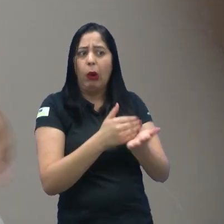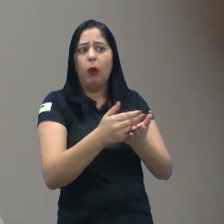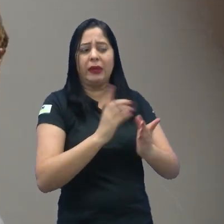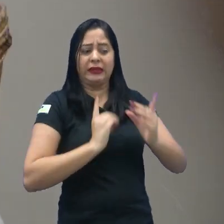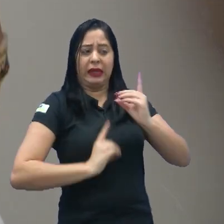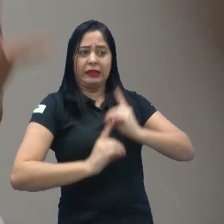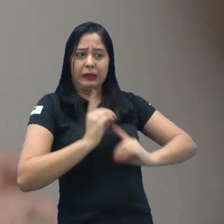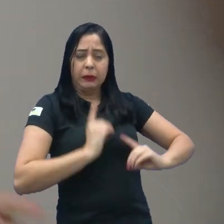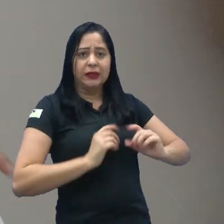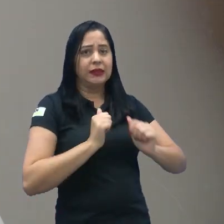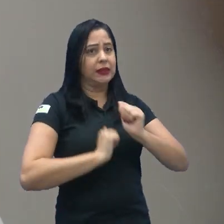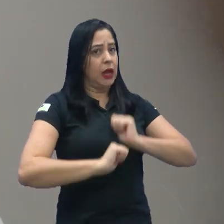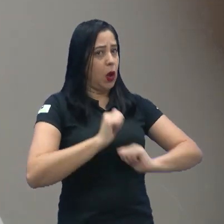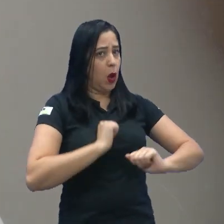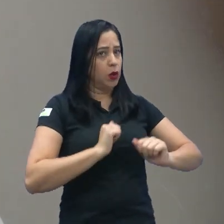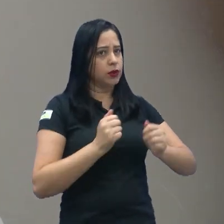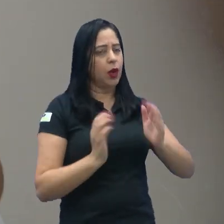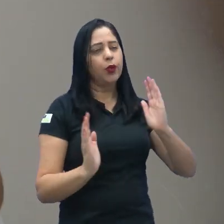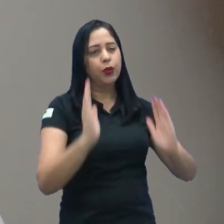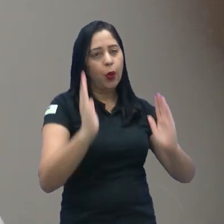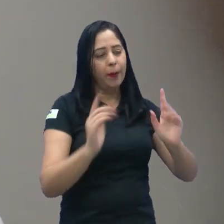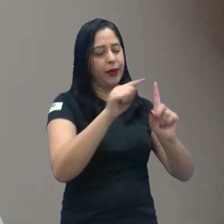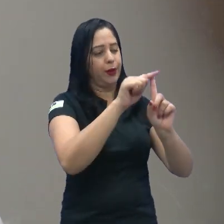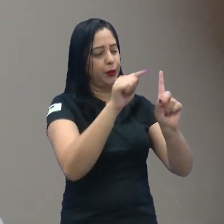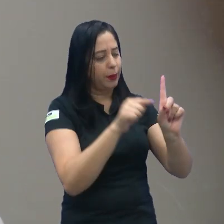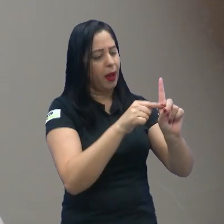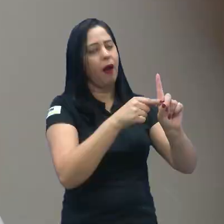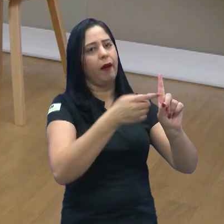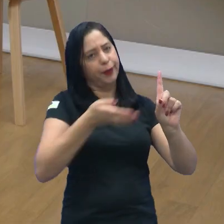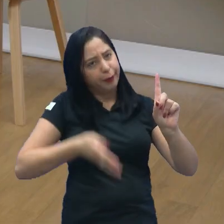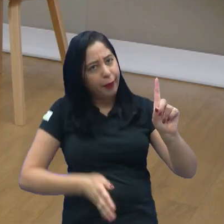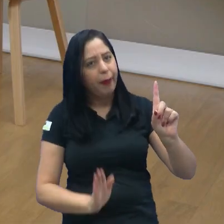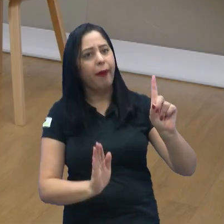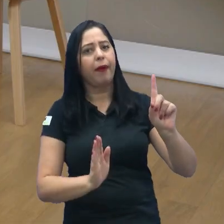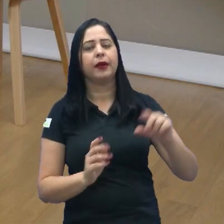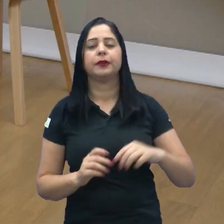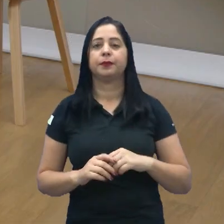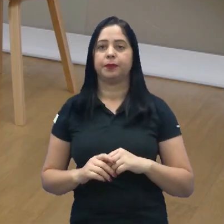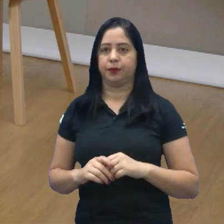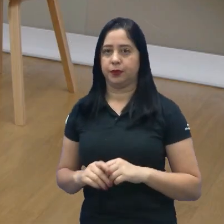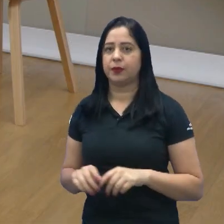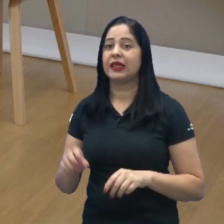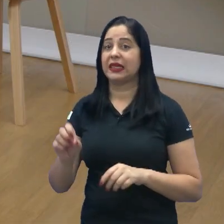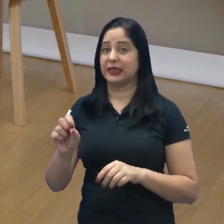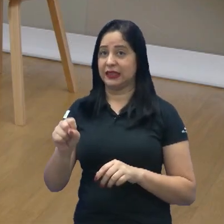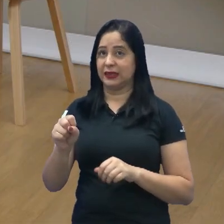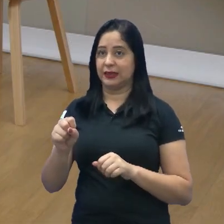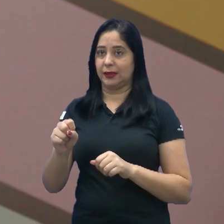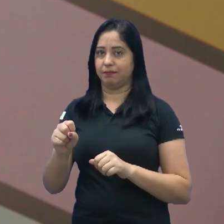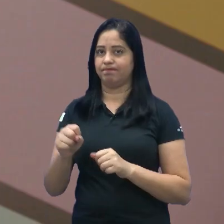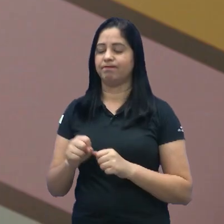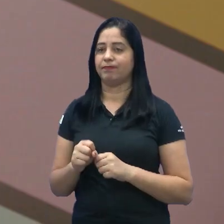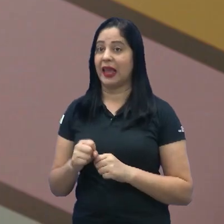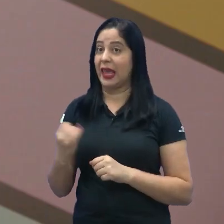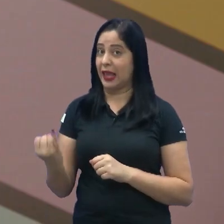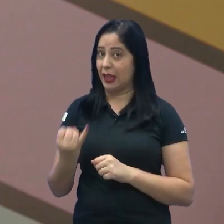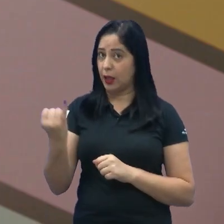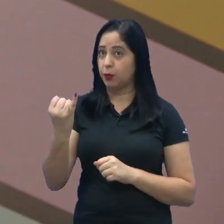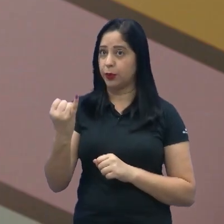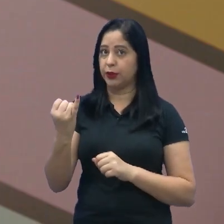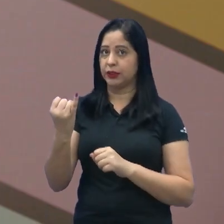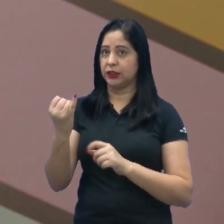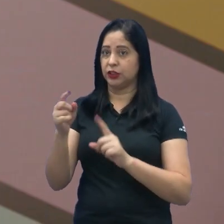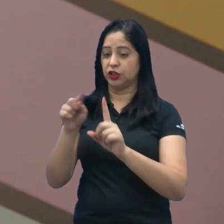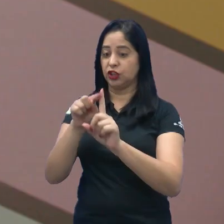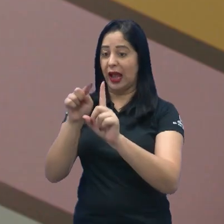ansiedade durante o parto, pós-parto. A gente até fala muito sobre o pré-natal psicológico. Porque